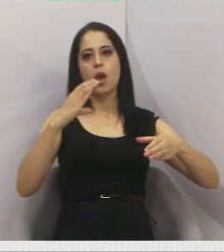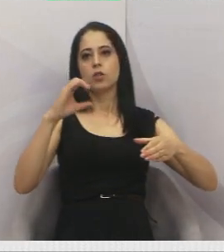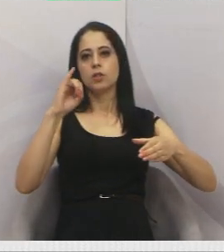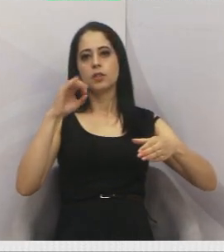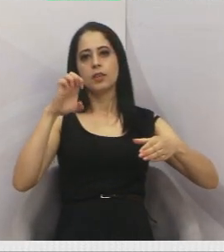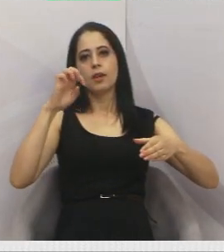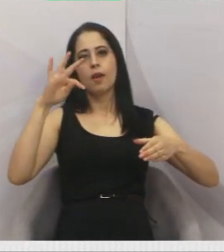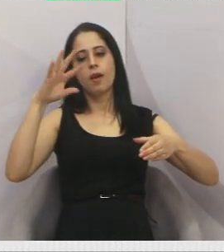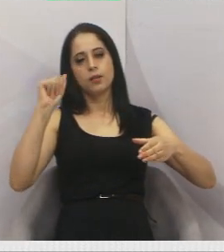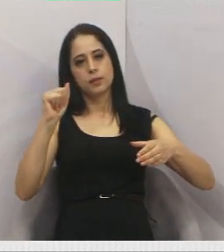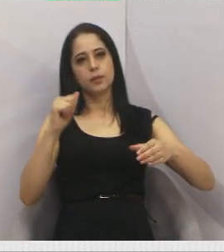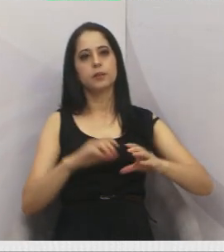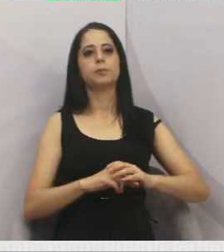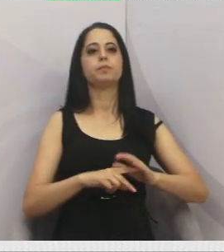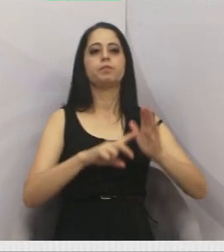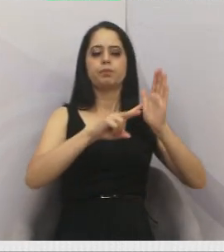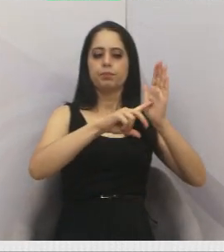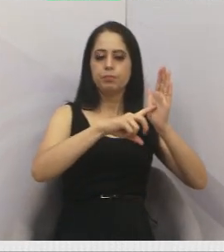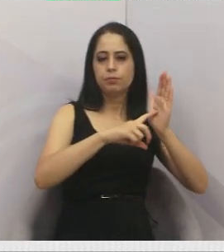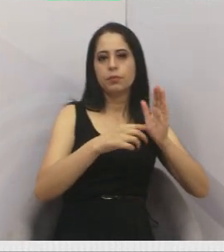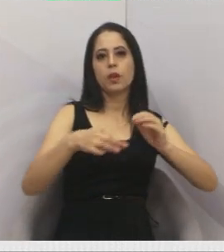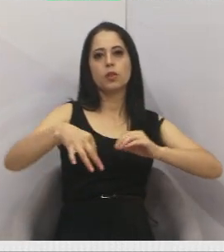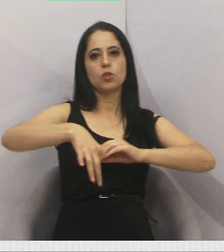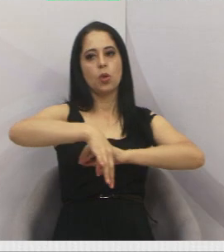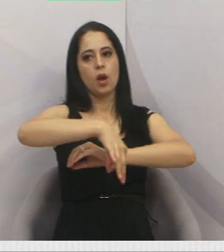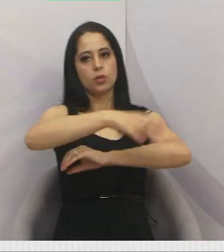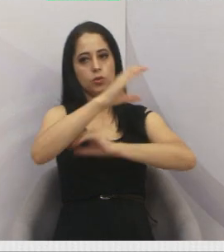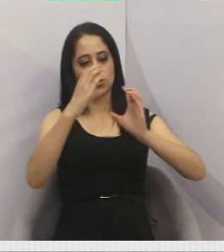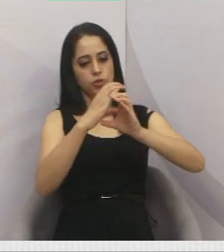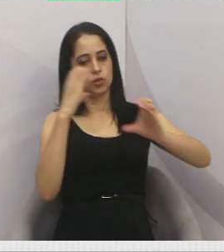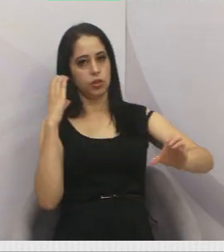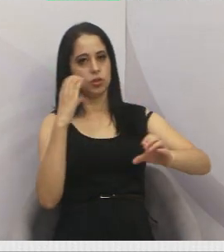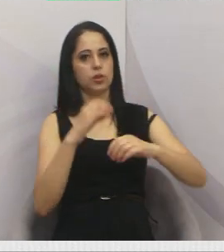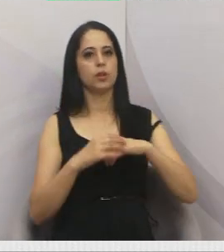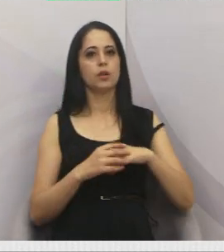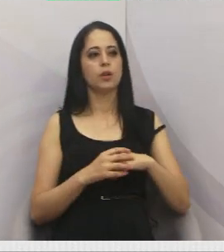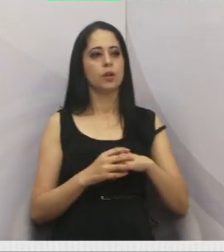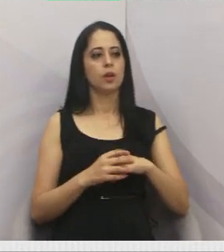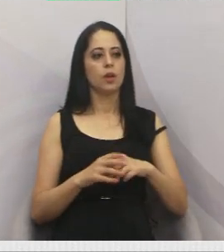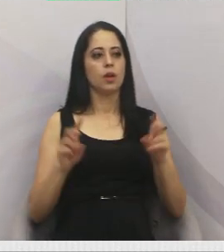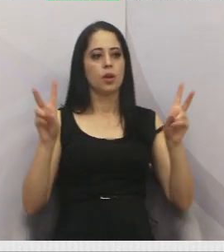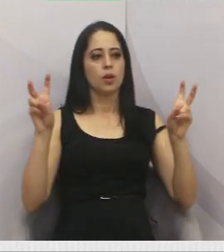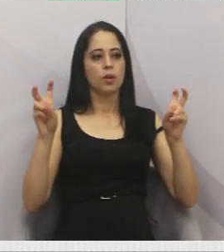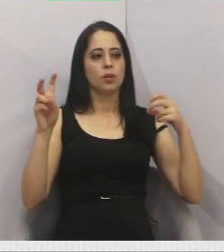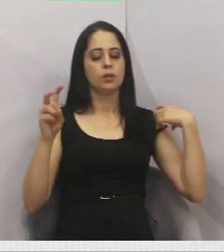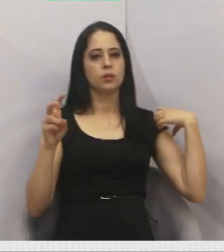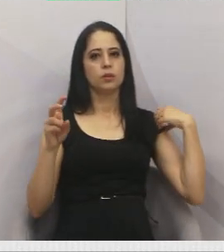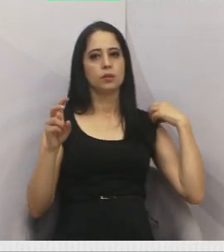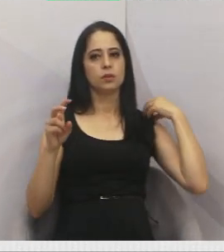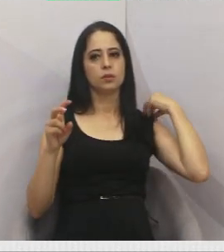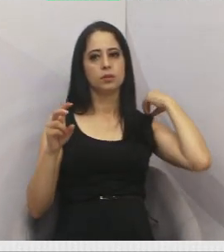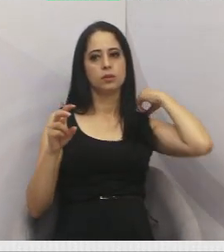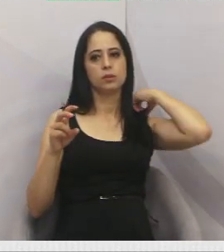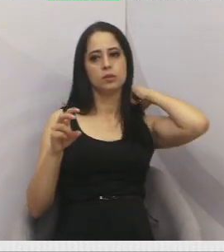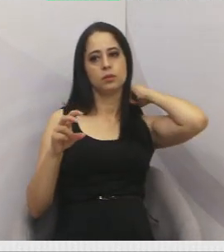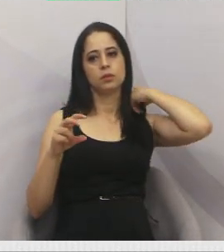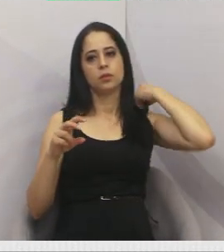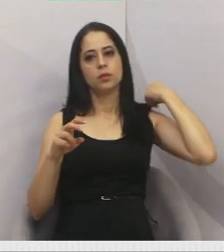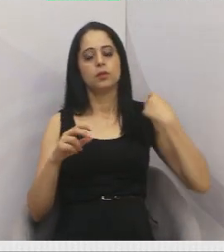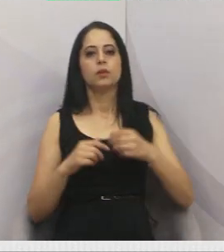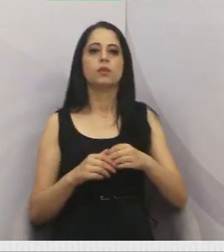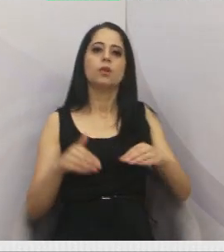Classe Sindical, um voto para Sindicatos Engenheiros. Segmento Empresas e Entidades Profissionais, um voto para a